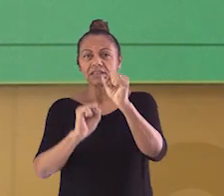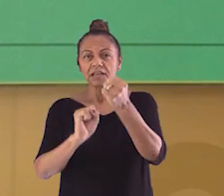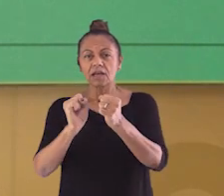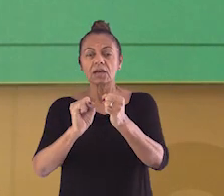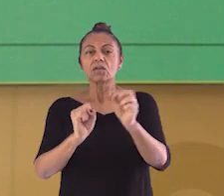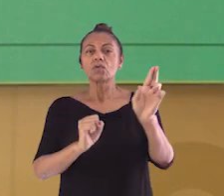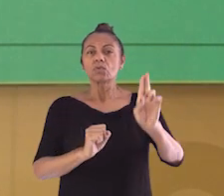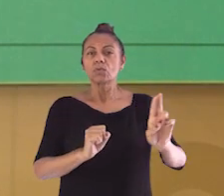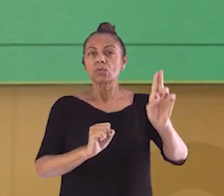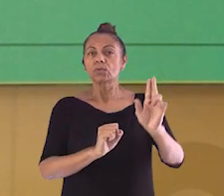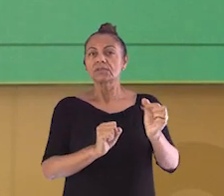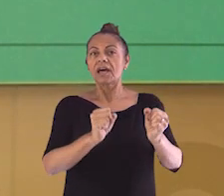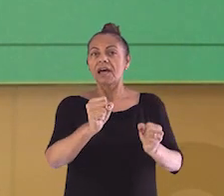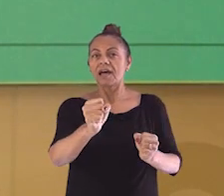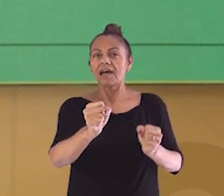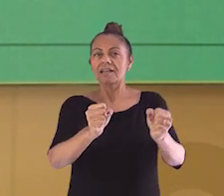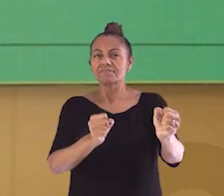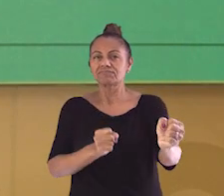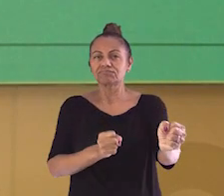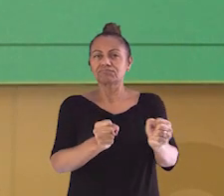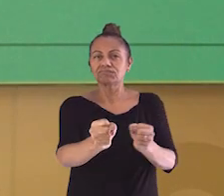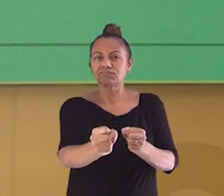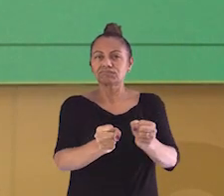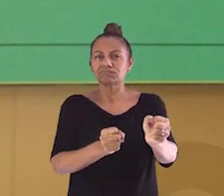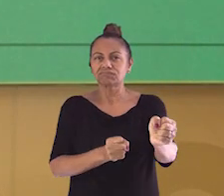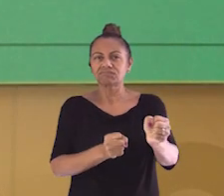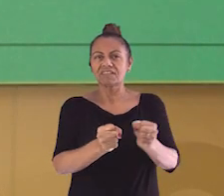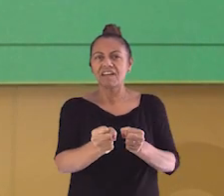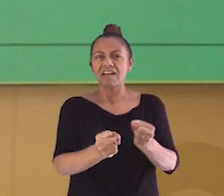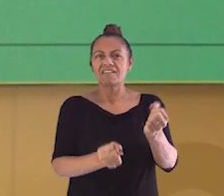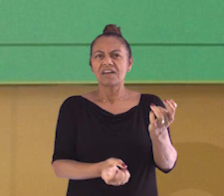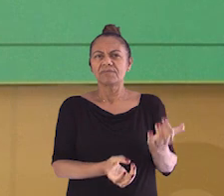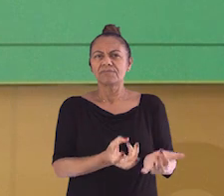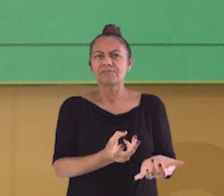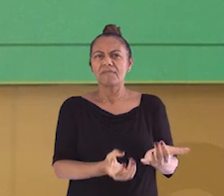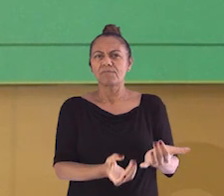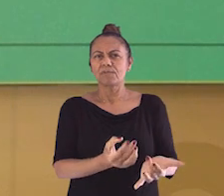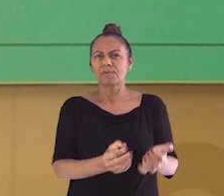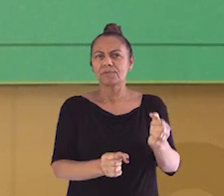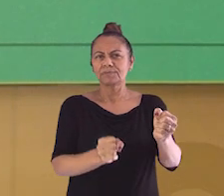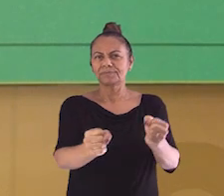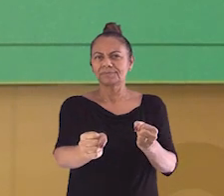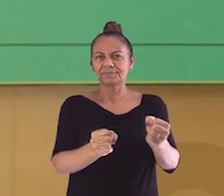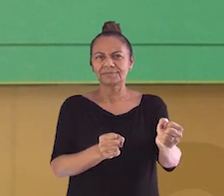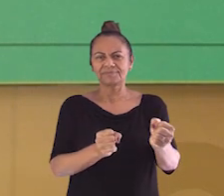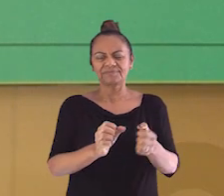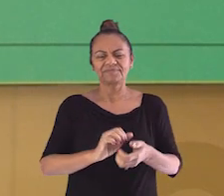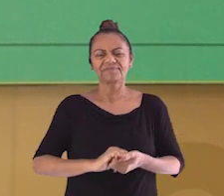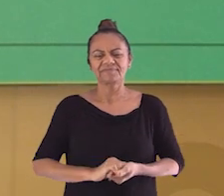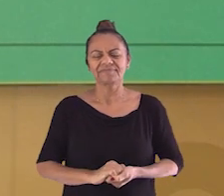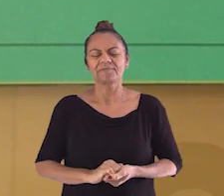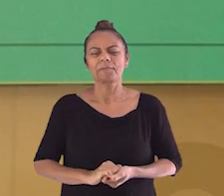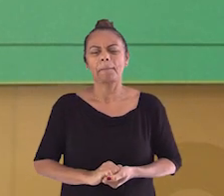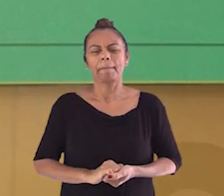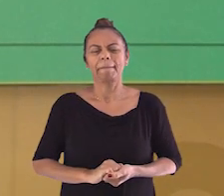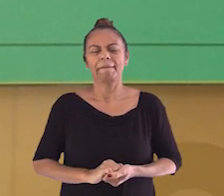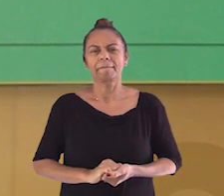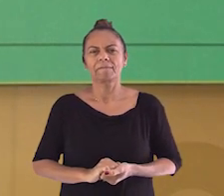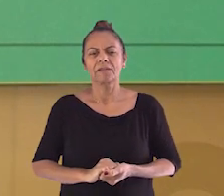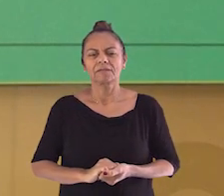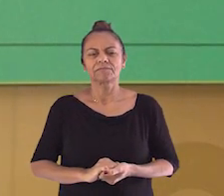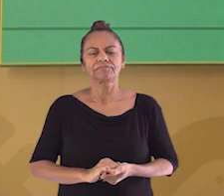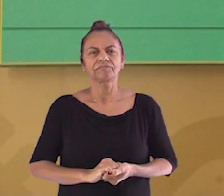das máquinas, o telefone ainda não fazia nem parte do imaginário daquela época. Vamos agora para a próxima